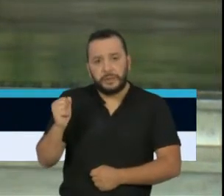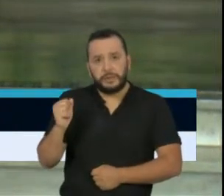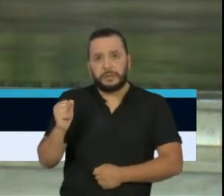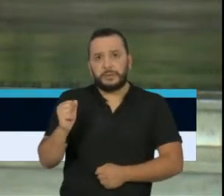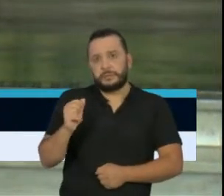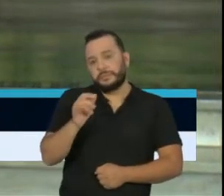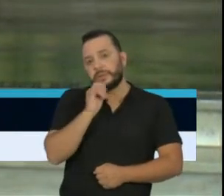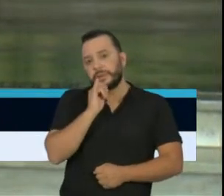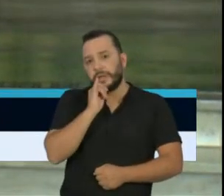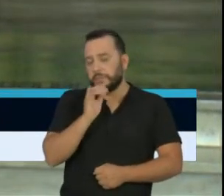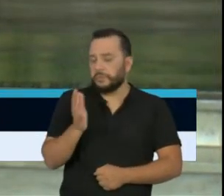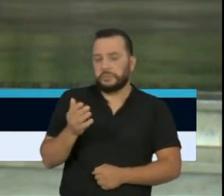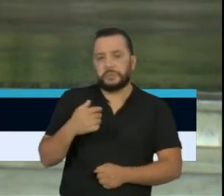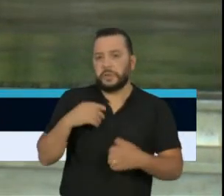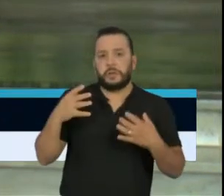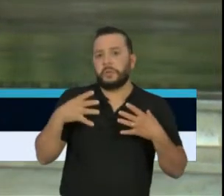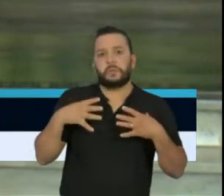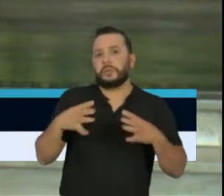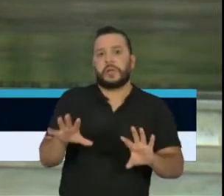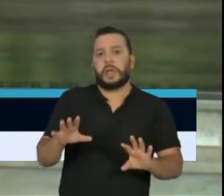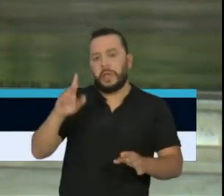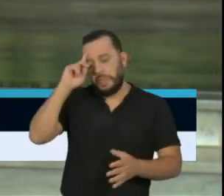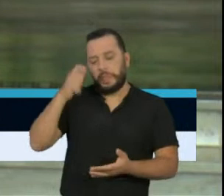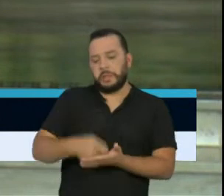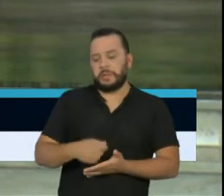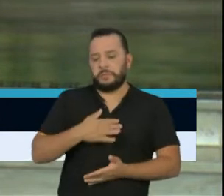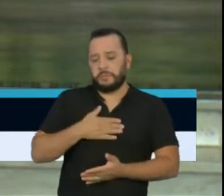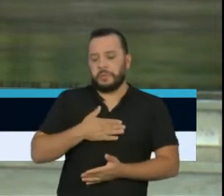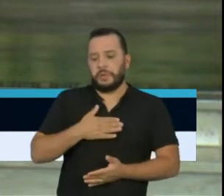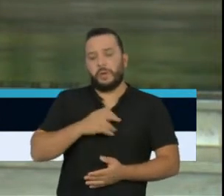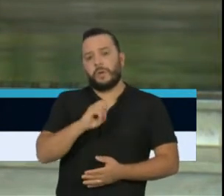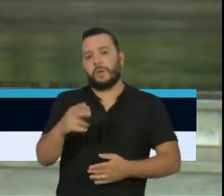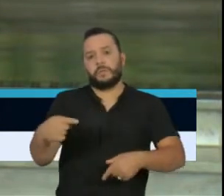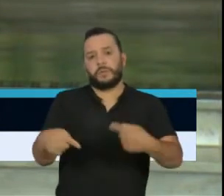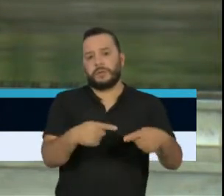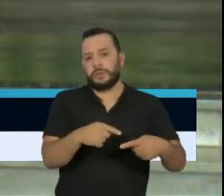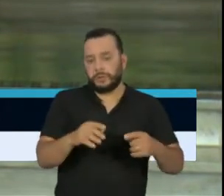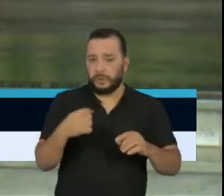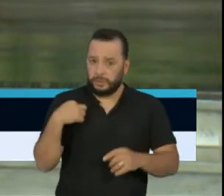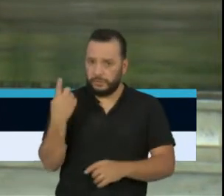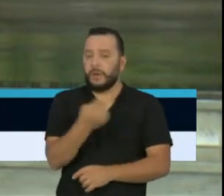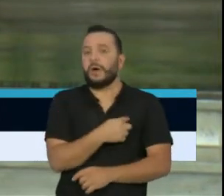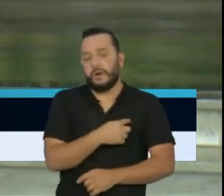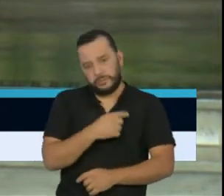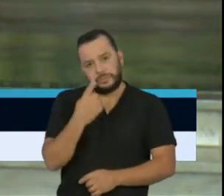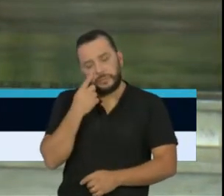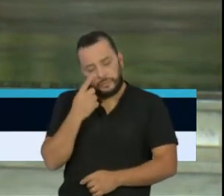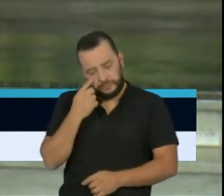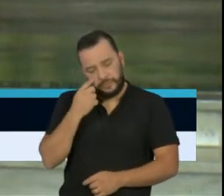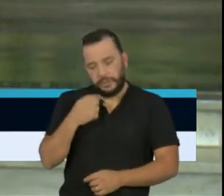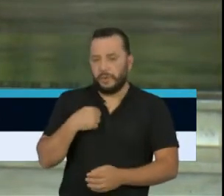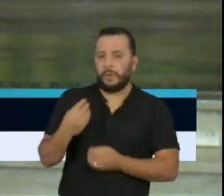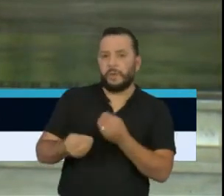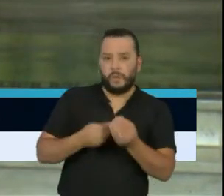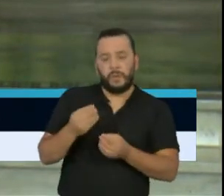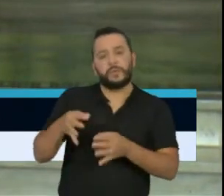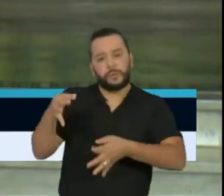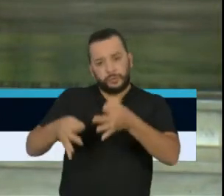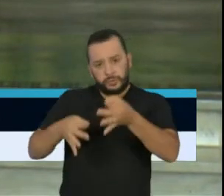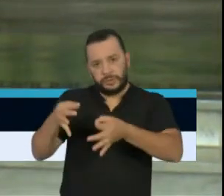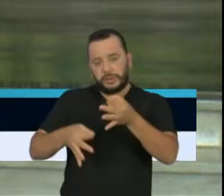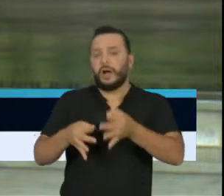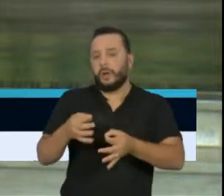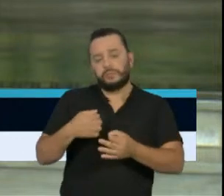ordem pessoal, política ou local, nós teremos que adotar medidas judiciais, como